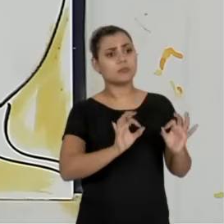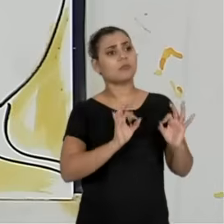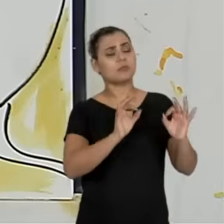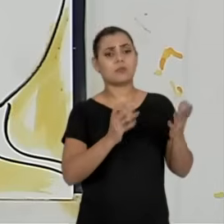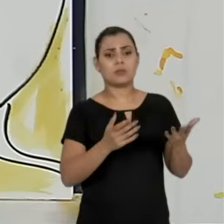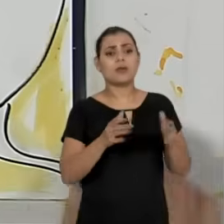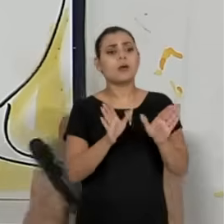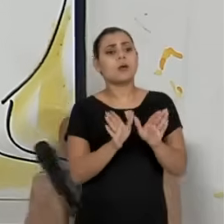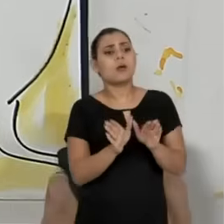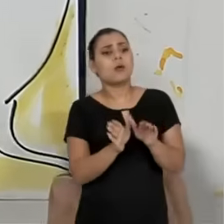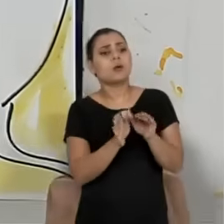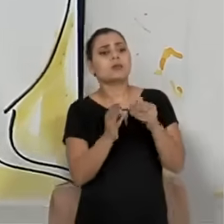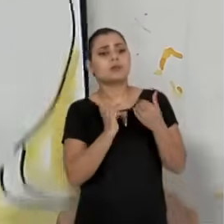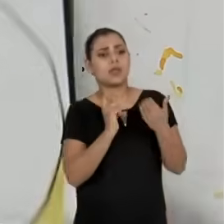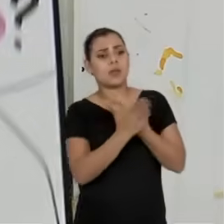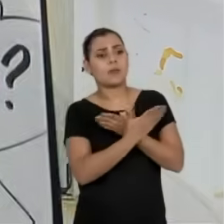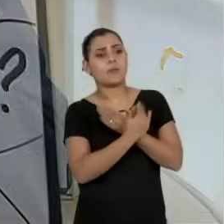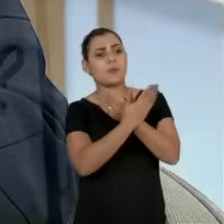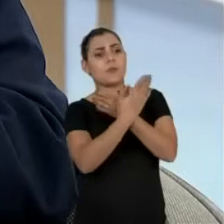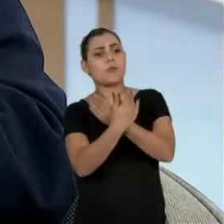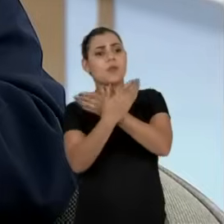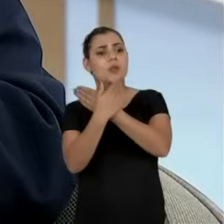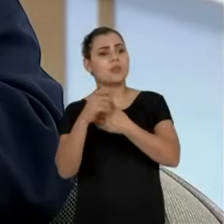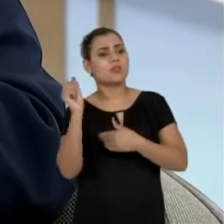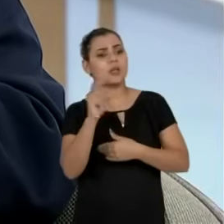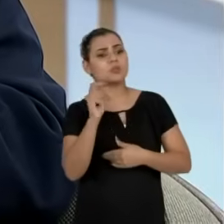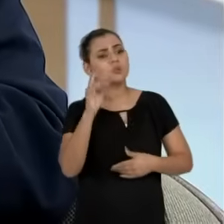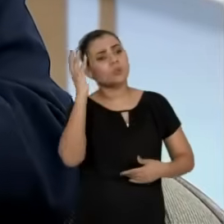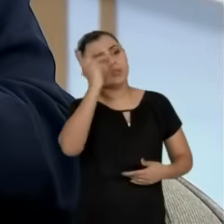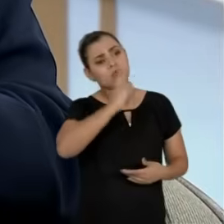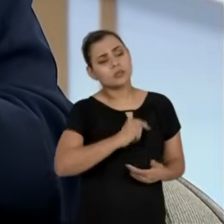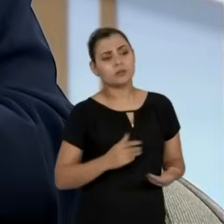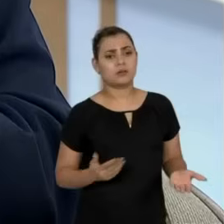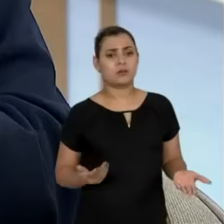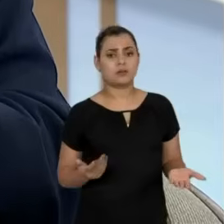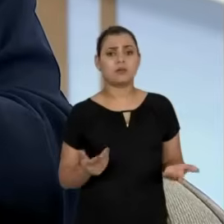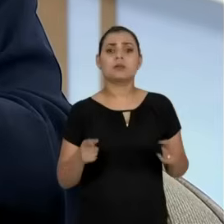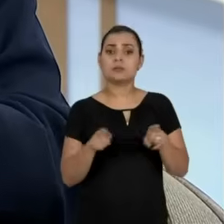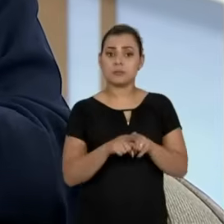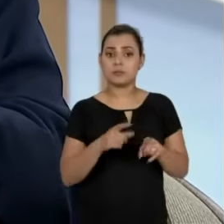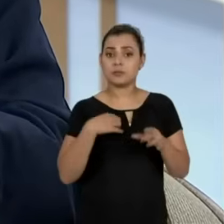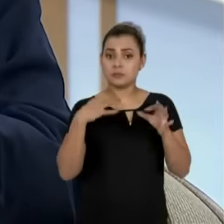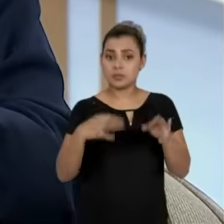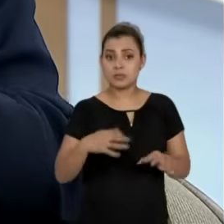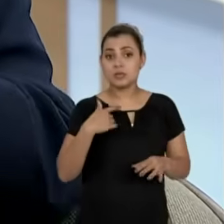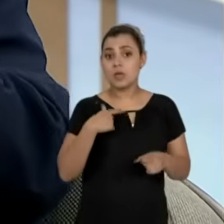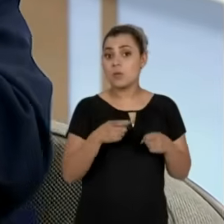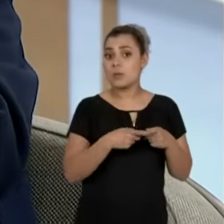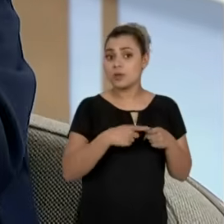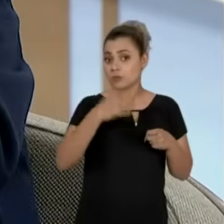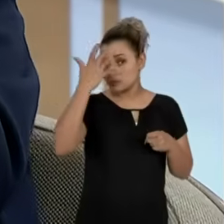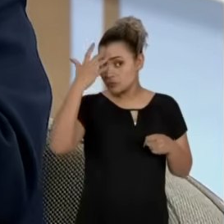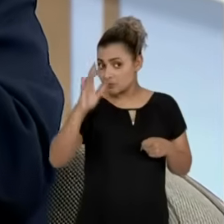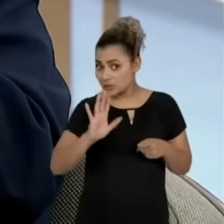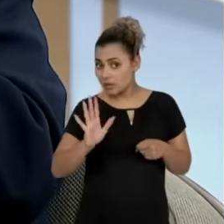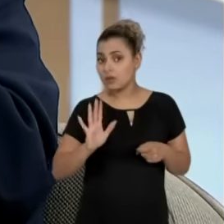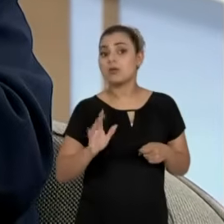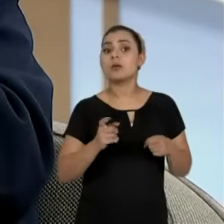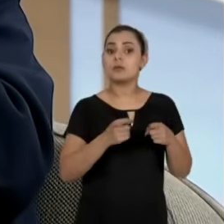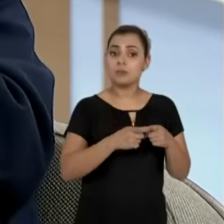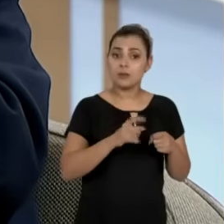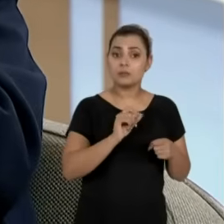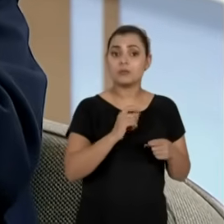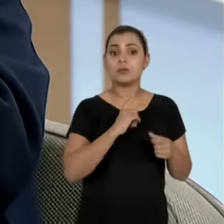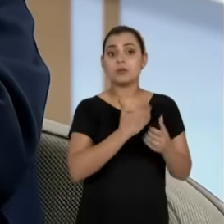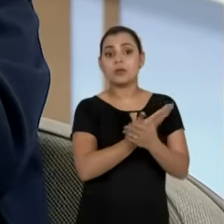borboleta morfo, que ela é azul, linda, mas parece, se eu estiver enganado, eu já falei, eu sou médico, são coisas que a gente estuda,